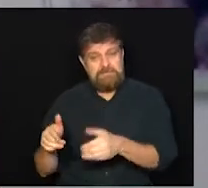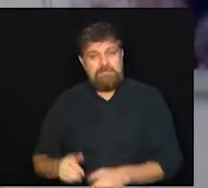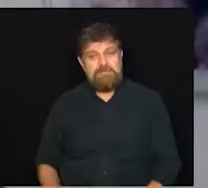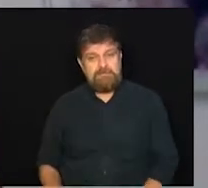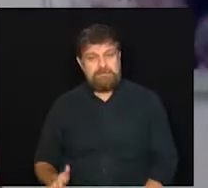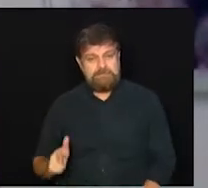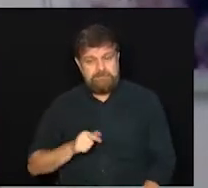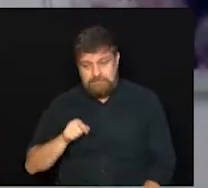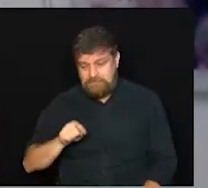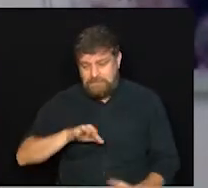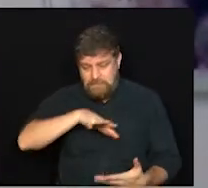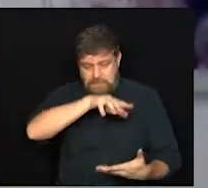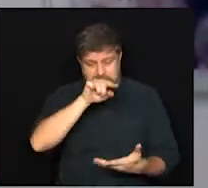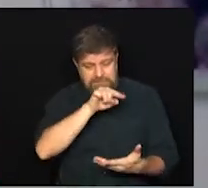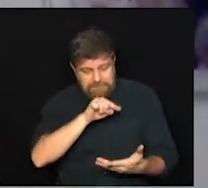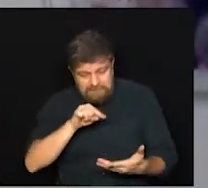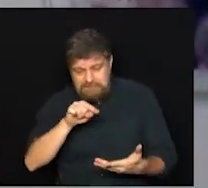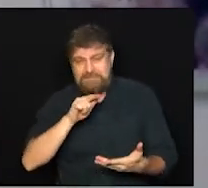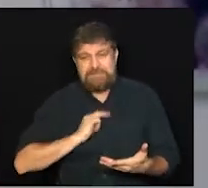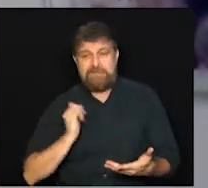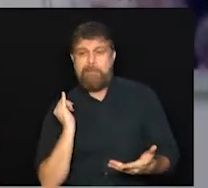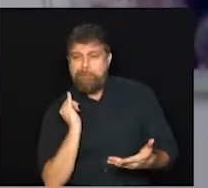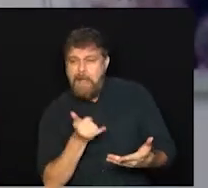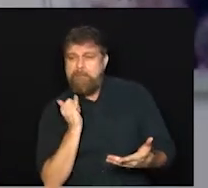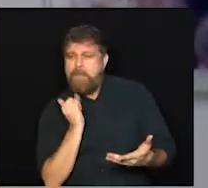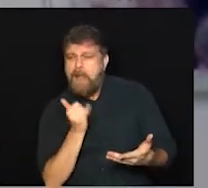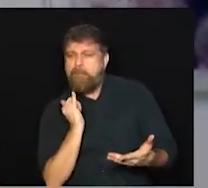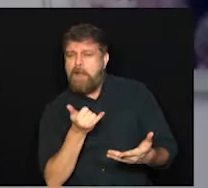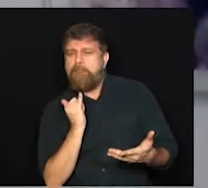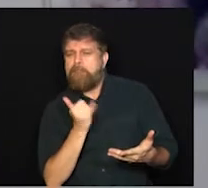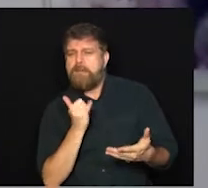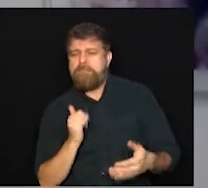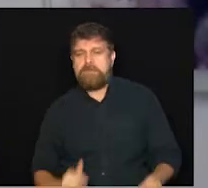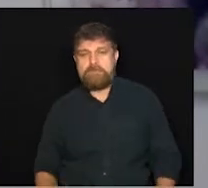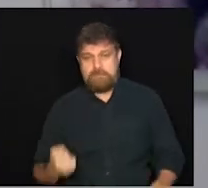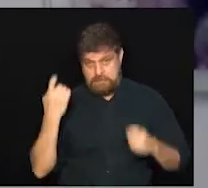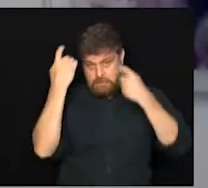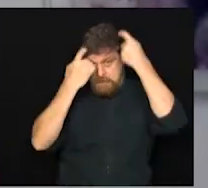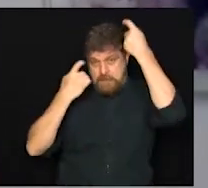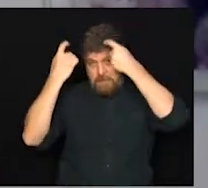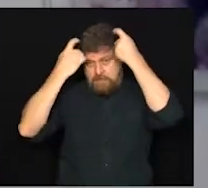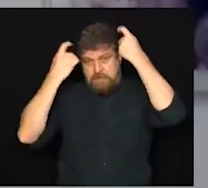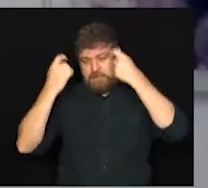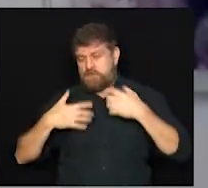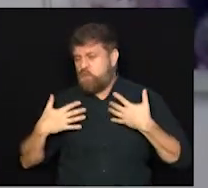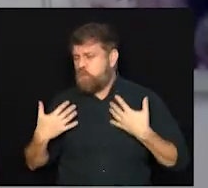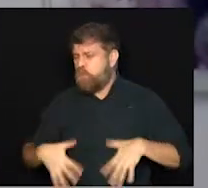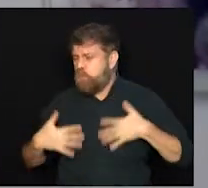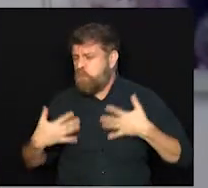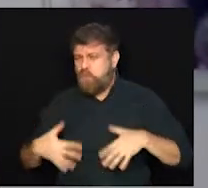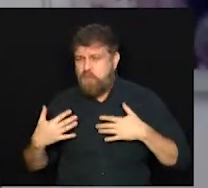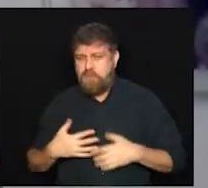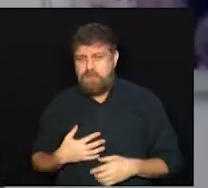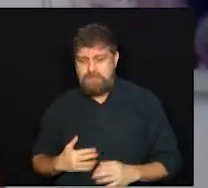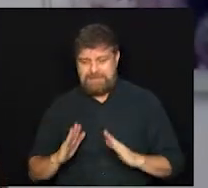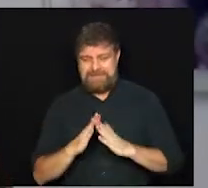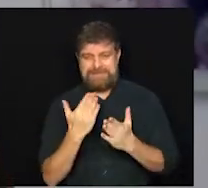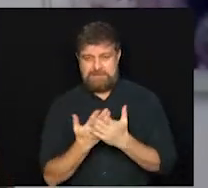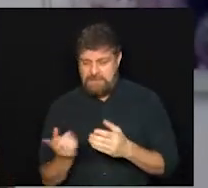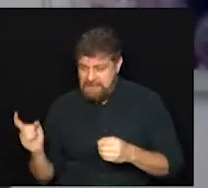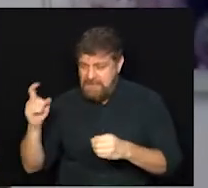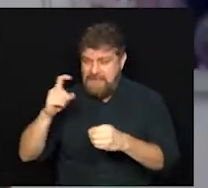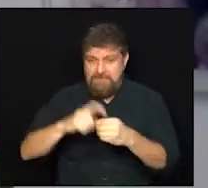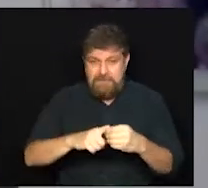pré-requisito que no mundo inteiro se tem falado. Então, uma preocupação grande no retorno vai